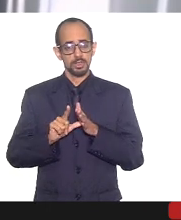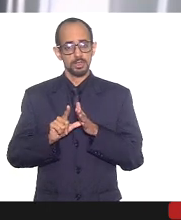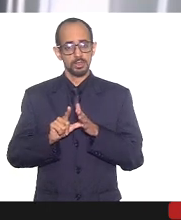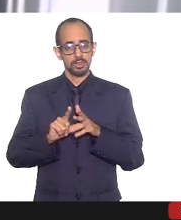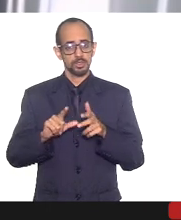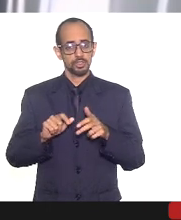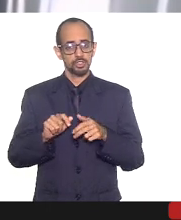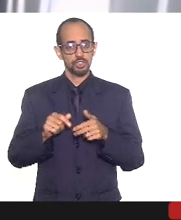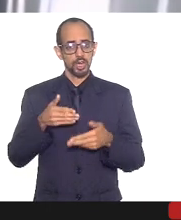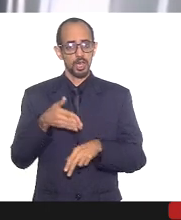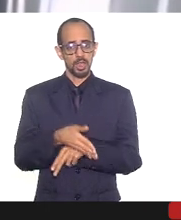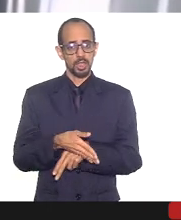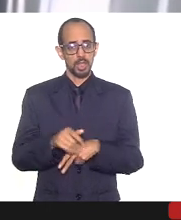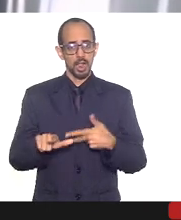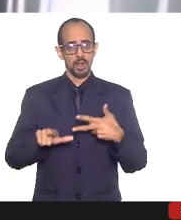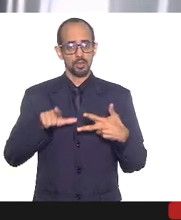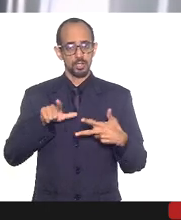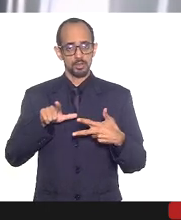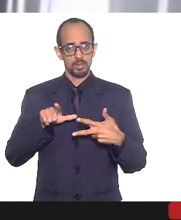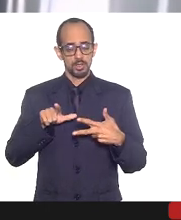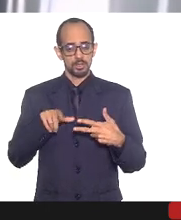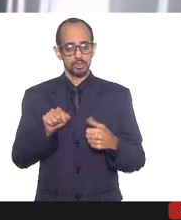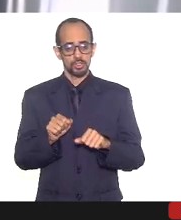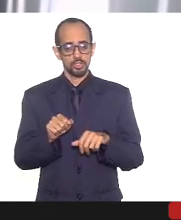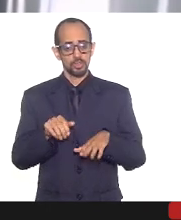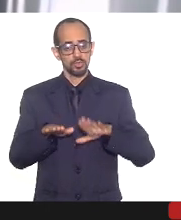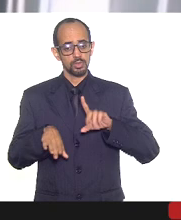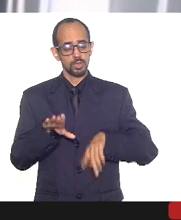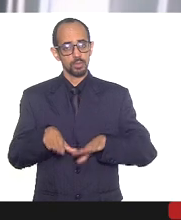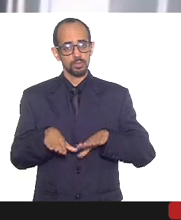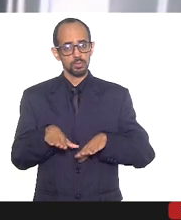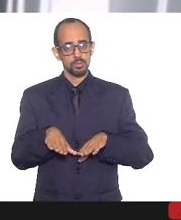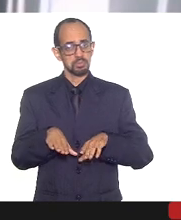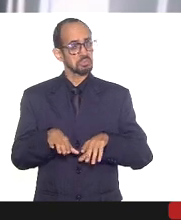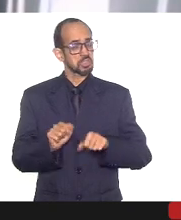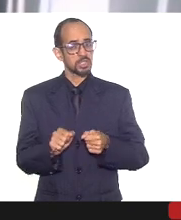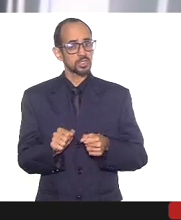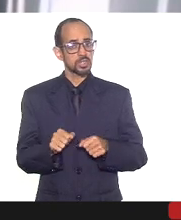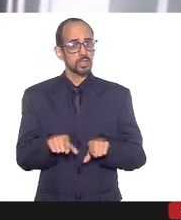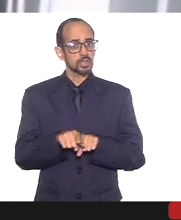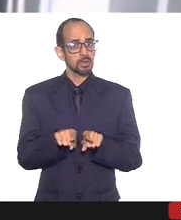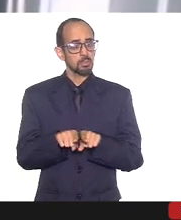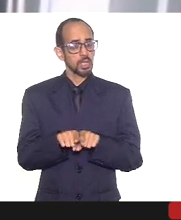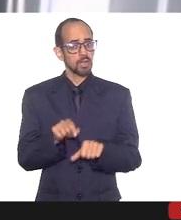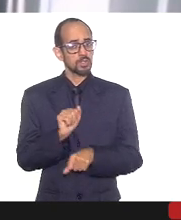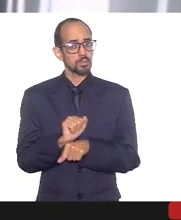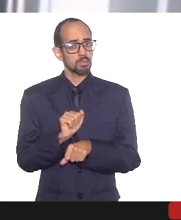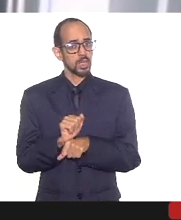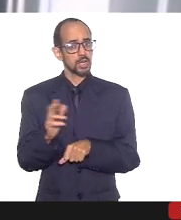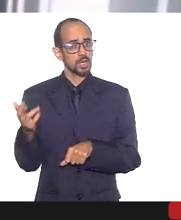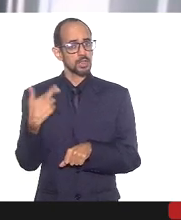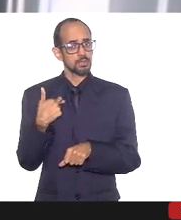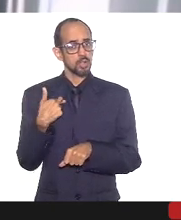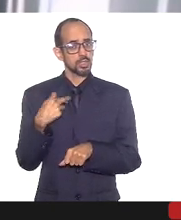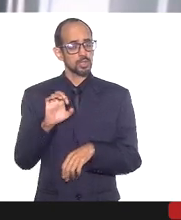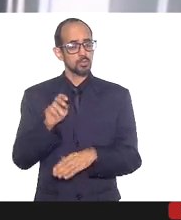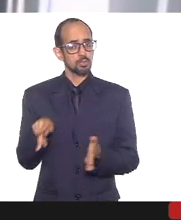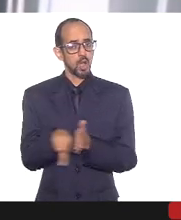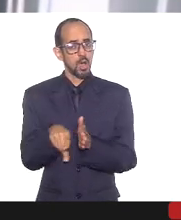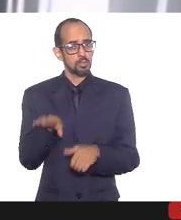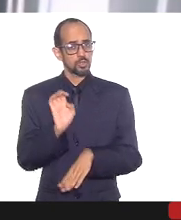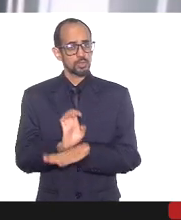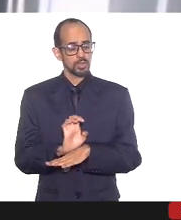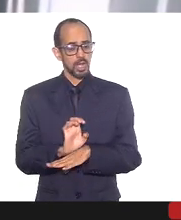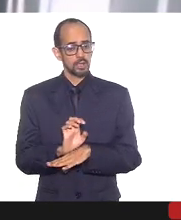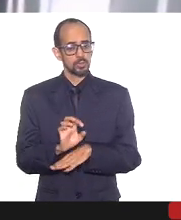ter passado pelo crivo da Procuradoria-Geral do Estado, que aguardava as emendas que seriam apostas, para aí sim emitir